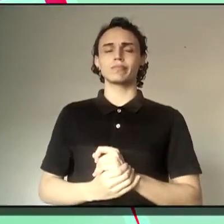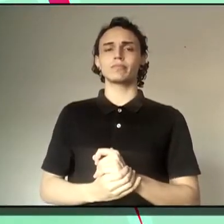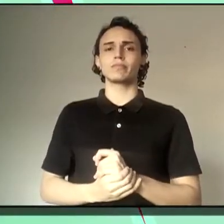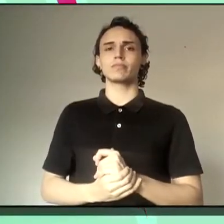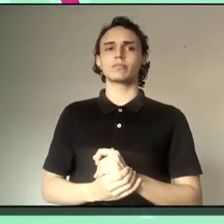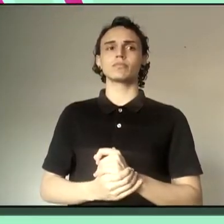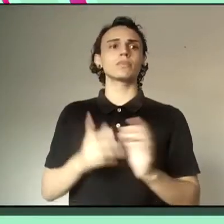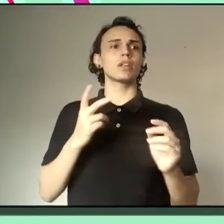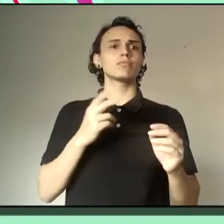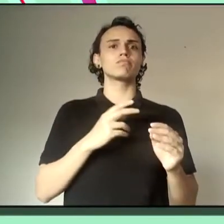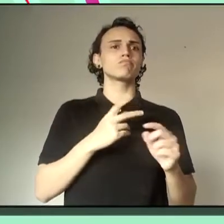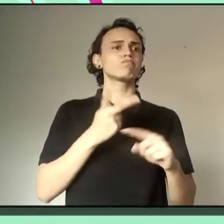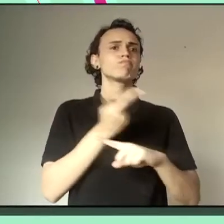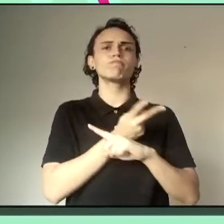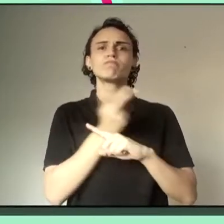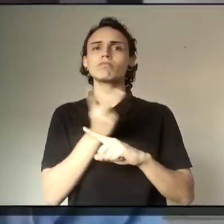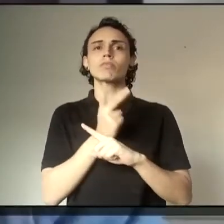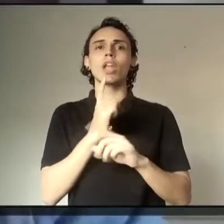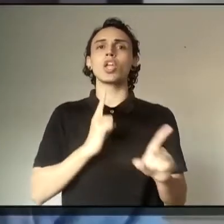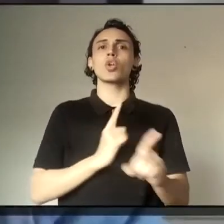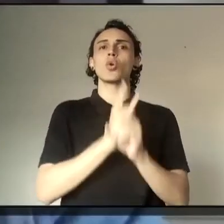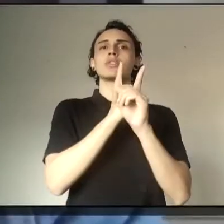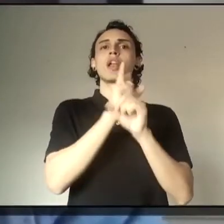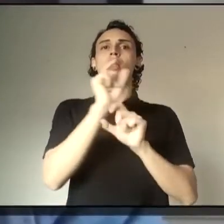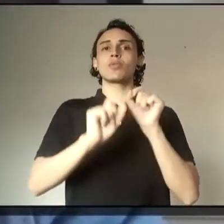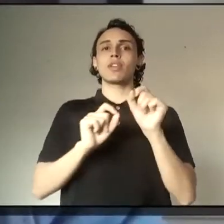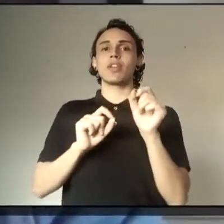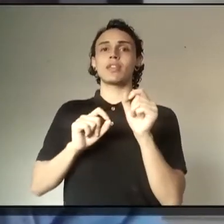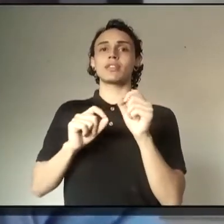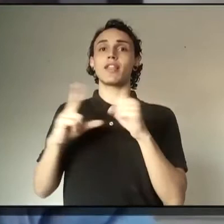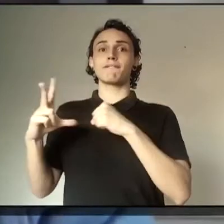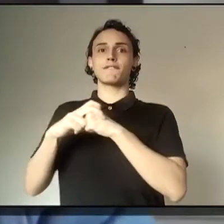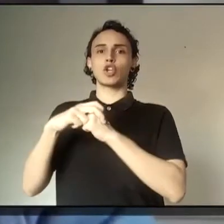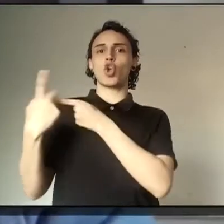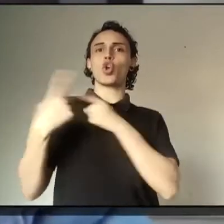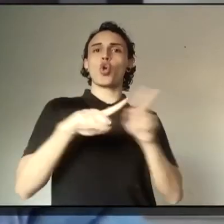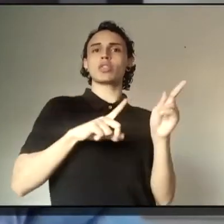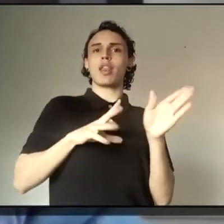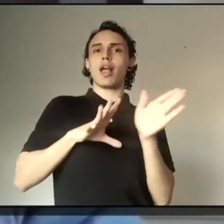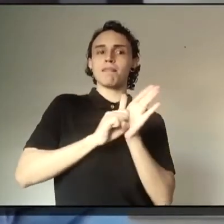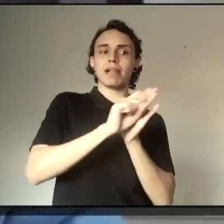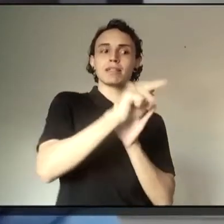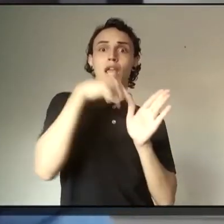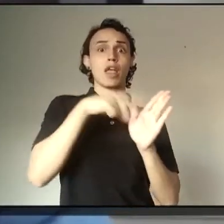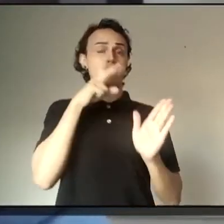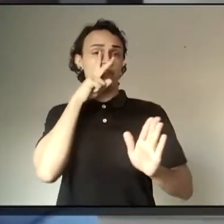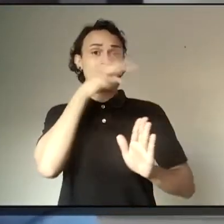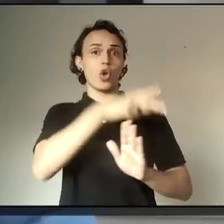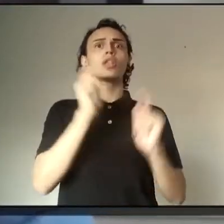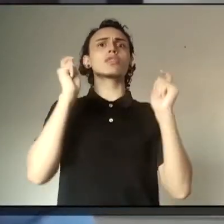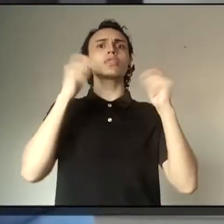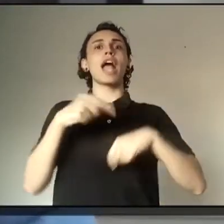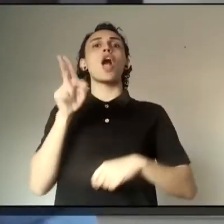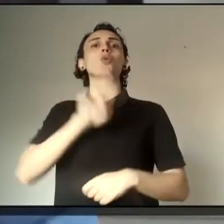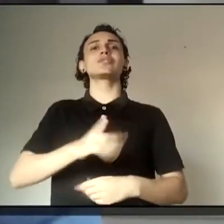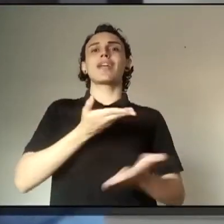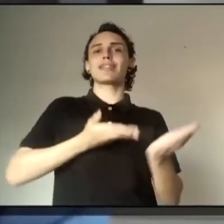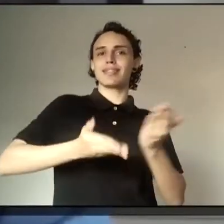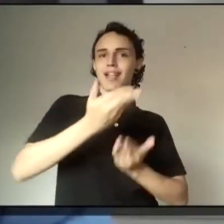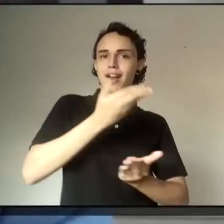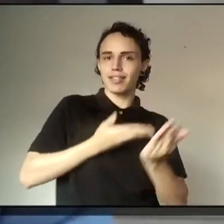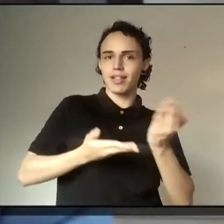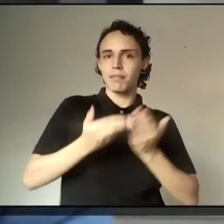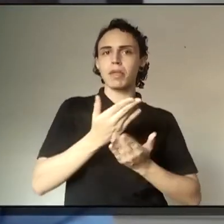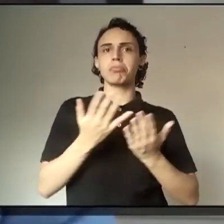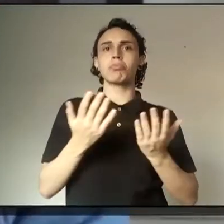pesquisa que busca vírus bacteriófagos específicos para essas bactérias resistentes